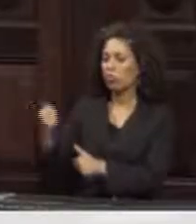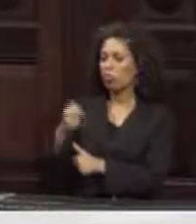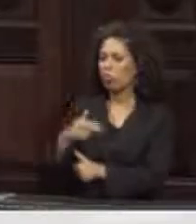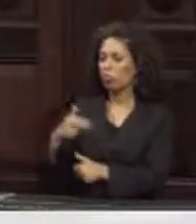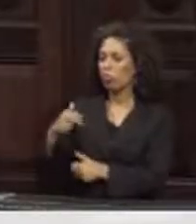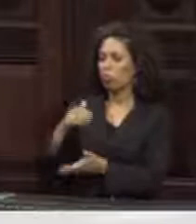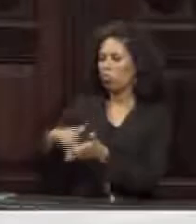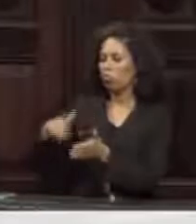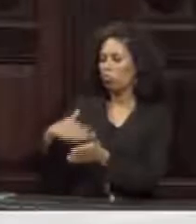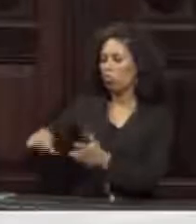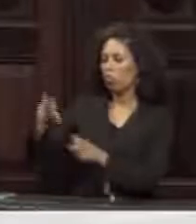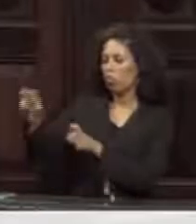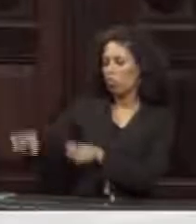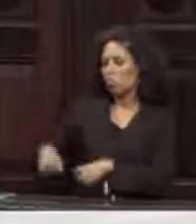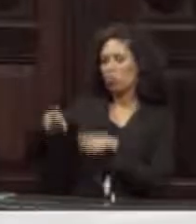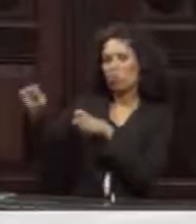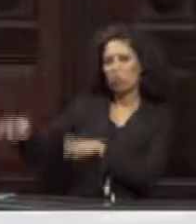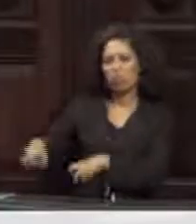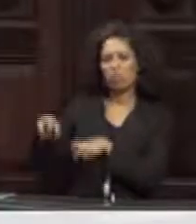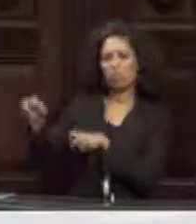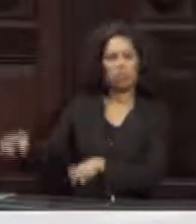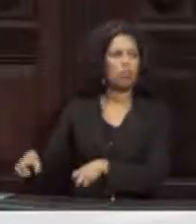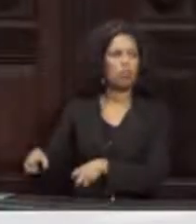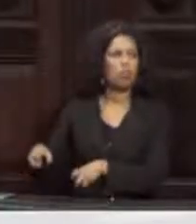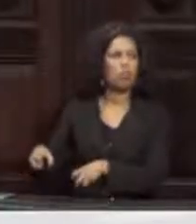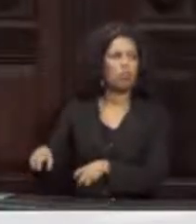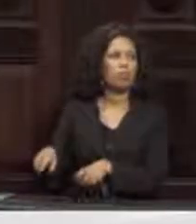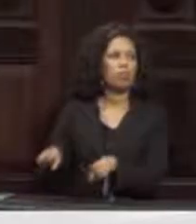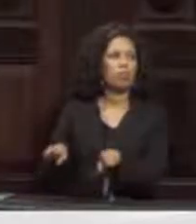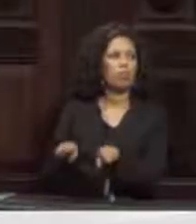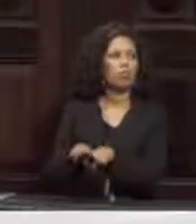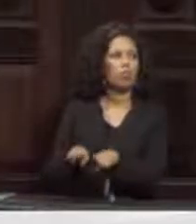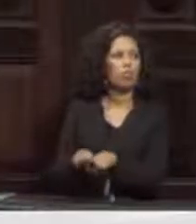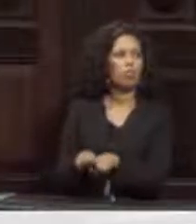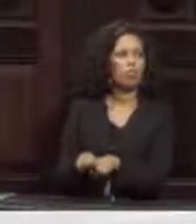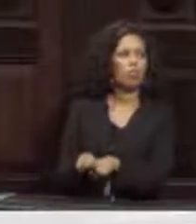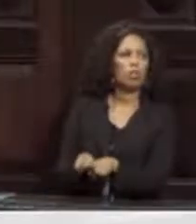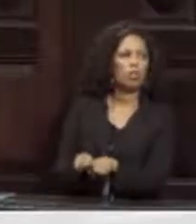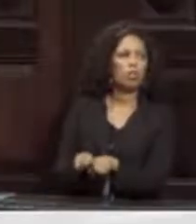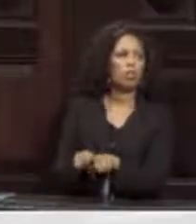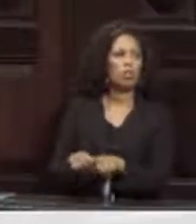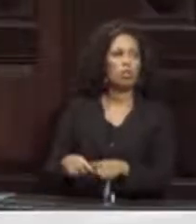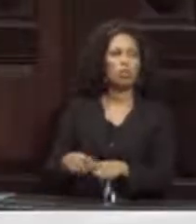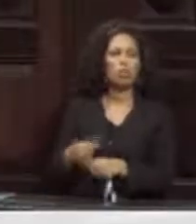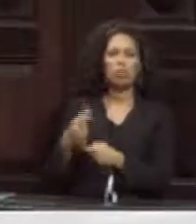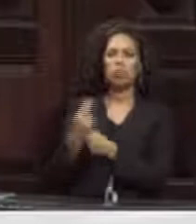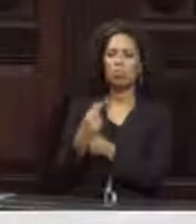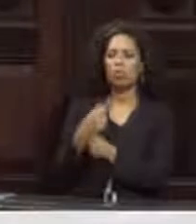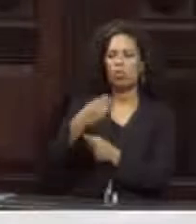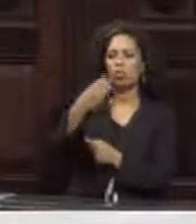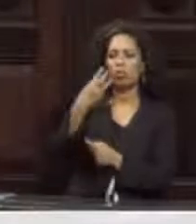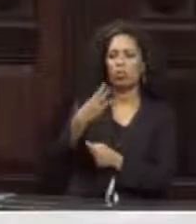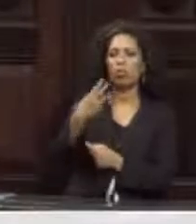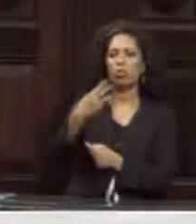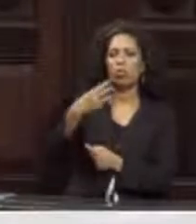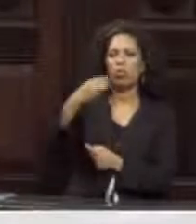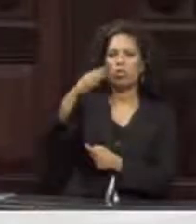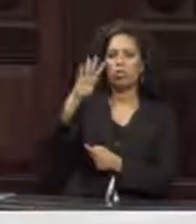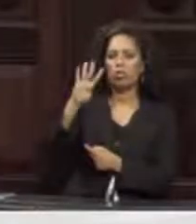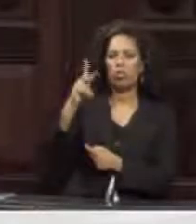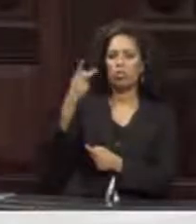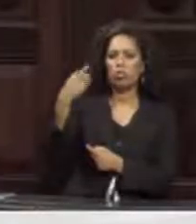modernização, melhor dizendo, da Secretaria de Fazenda, e um empréstimo de 3 bilhões e